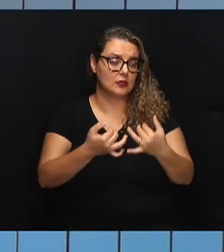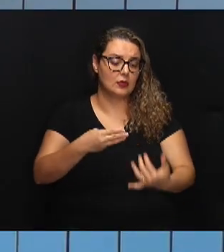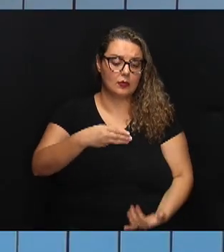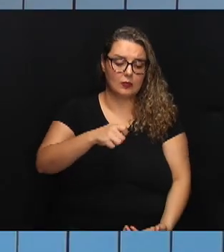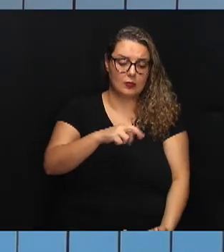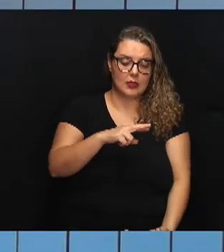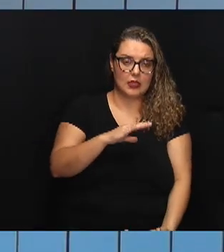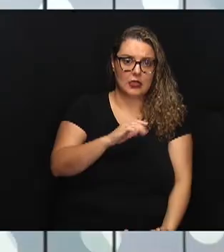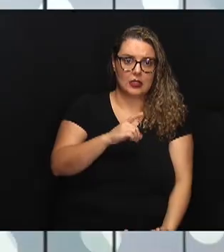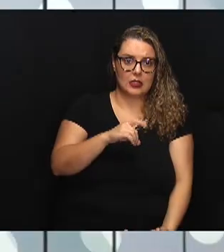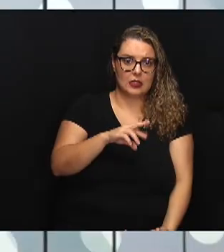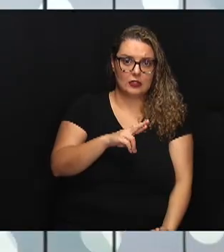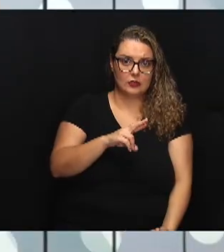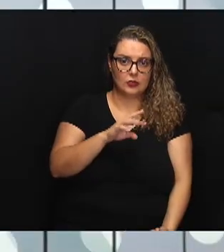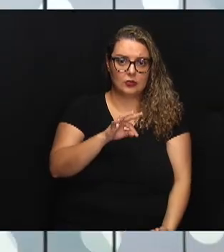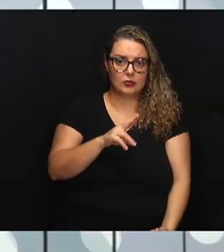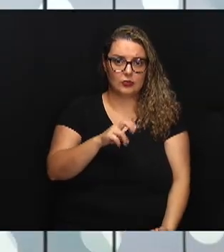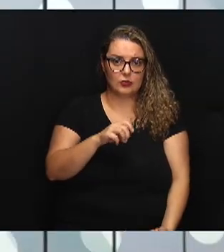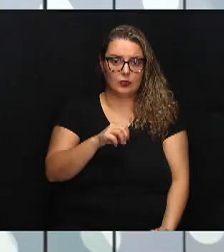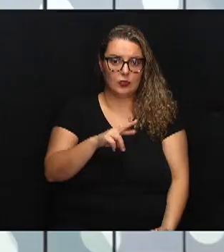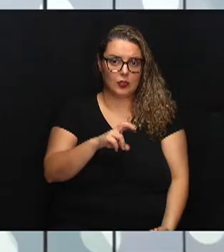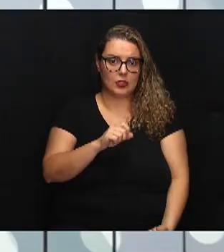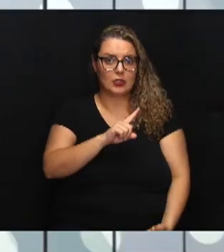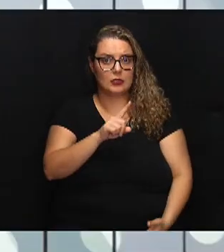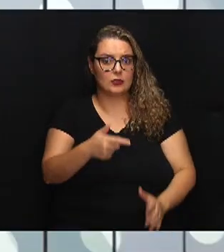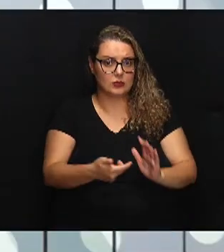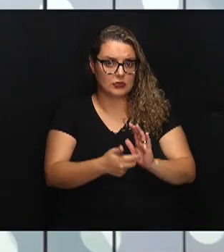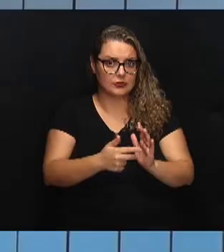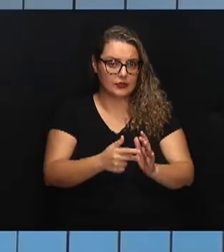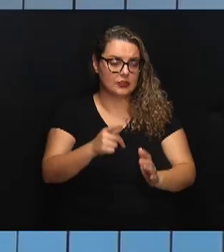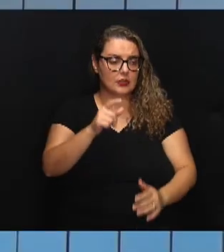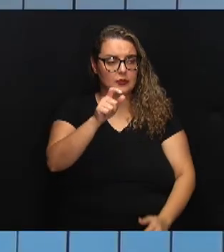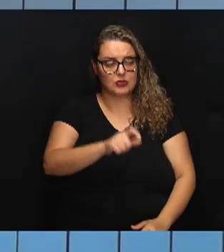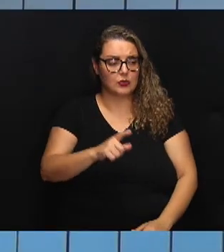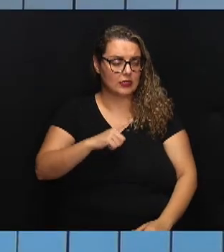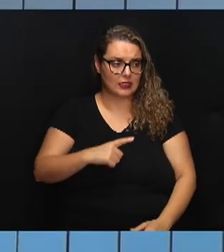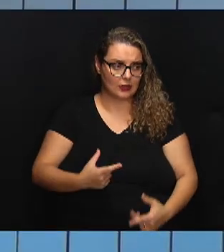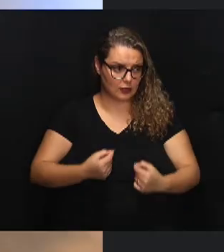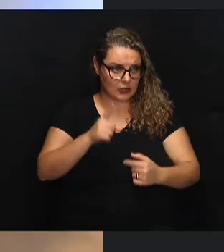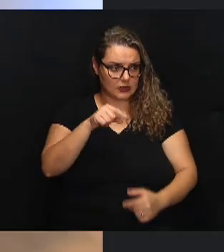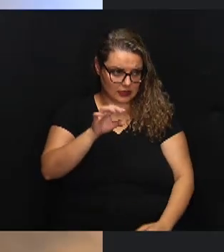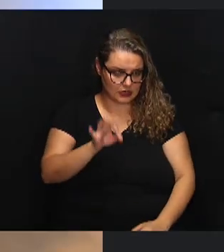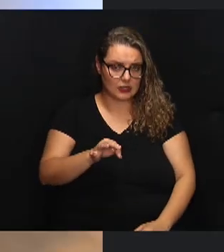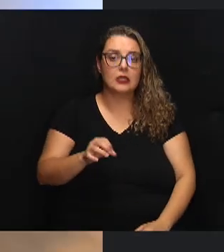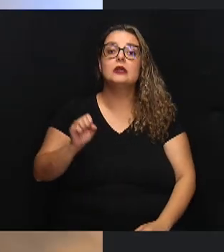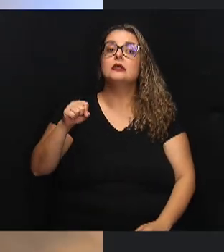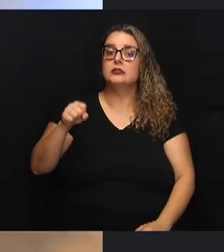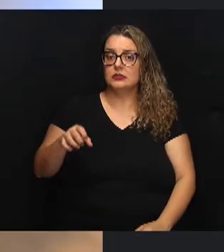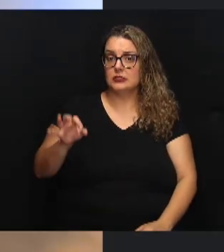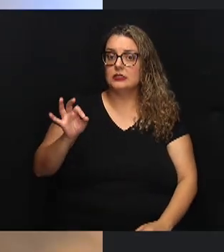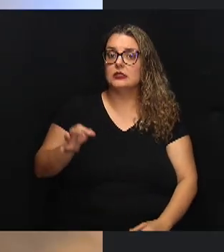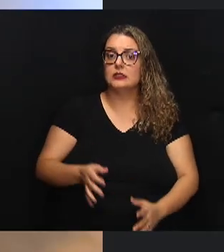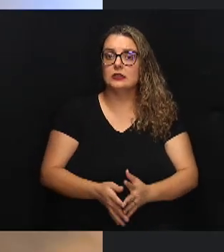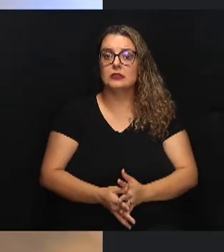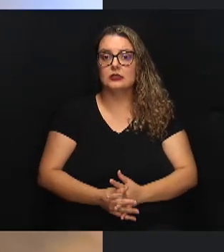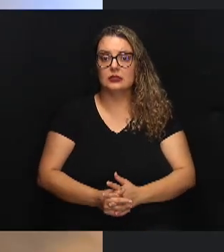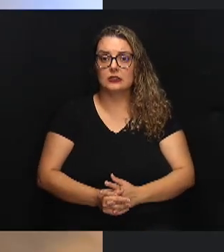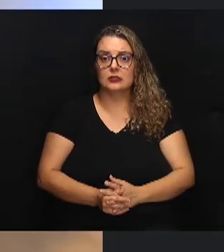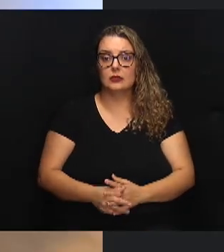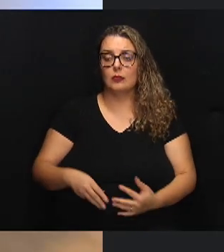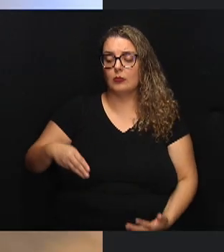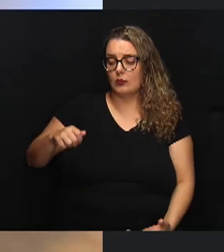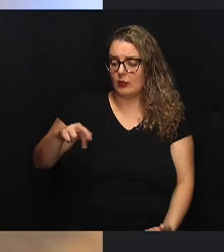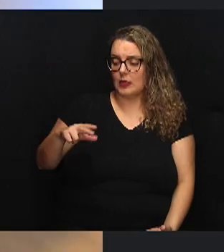tumoral, ele não significa que a pessoa tem o câncer, é isso? É isso mesmo. Esse marcador tumoral,